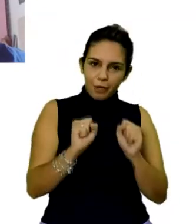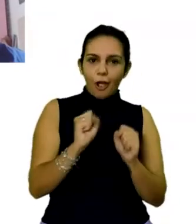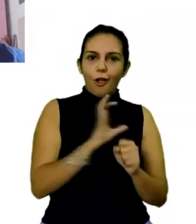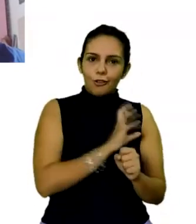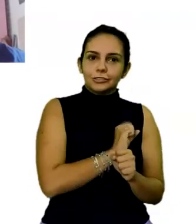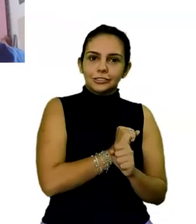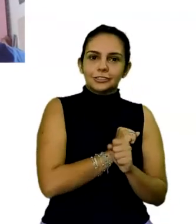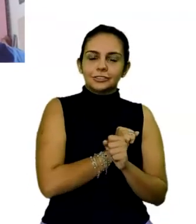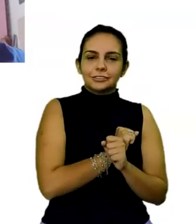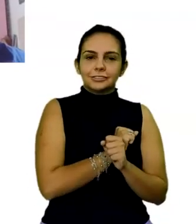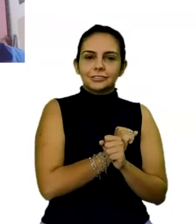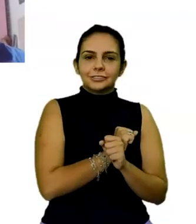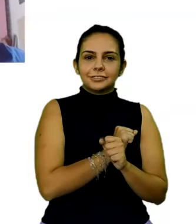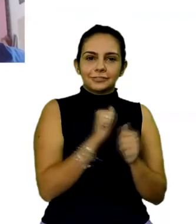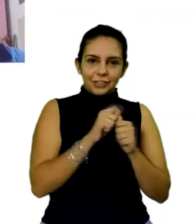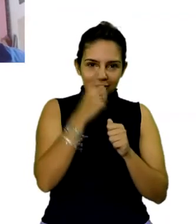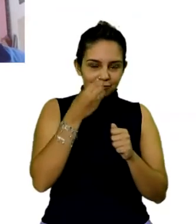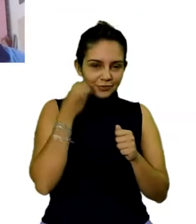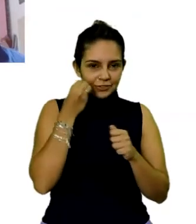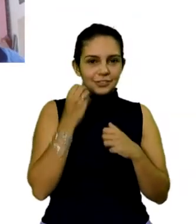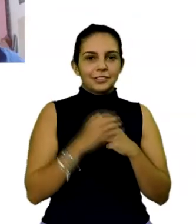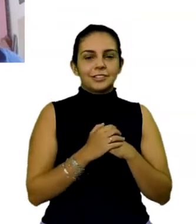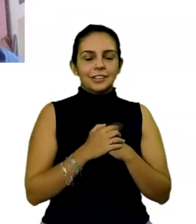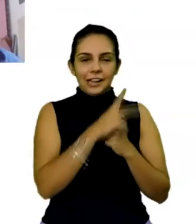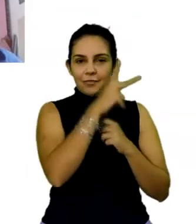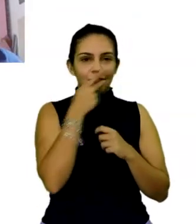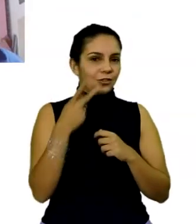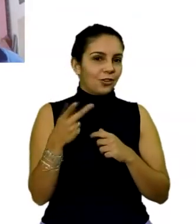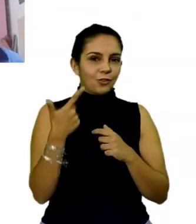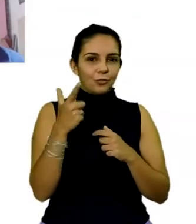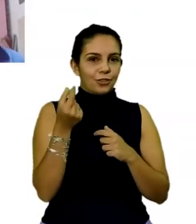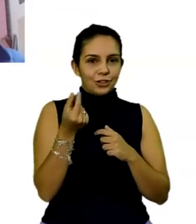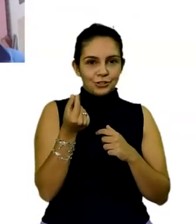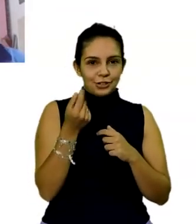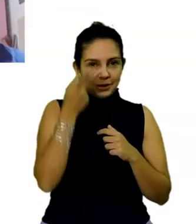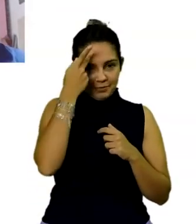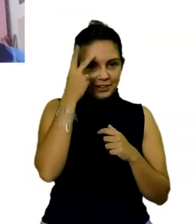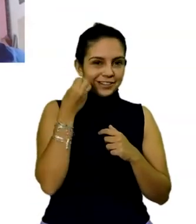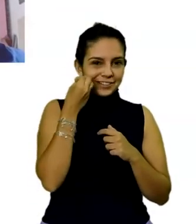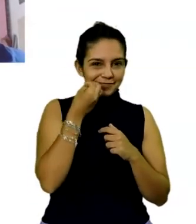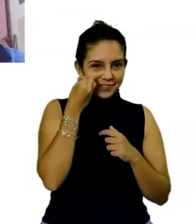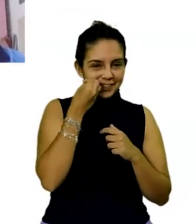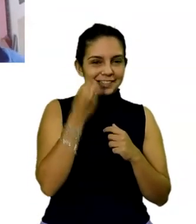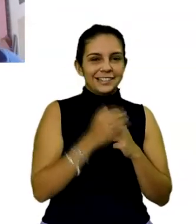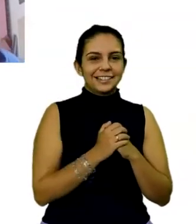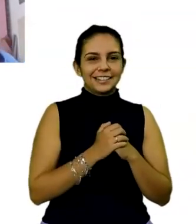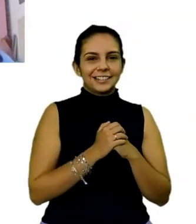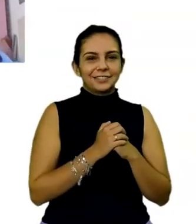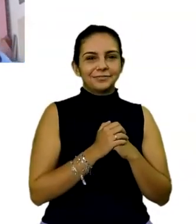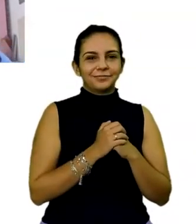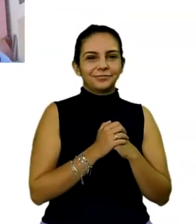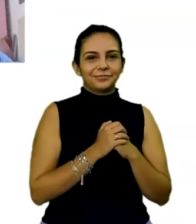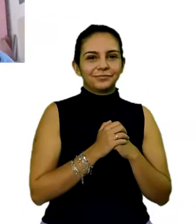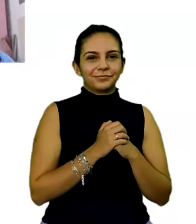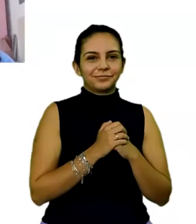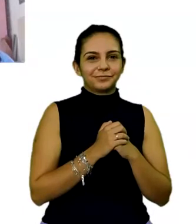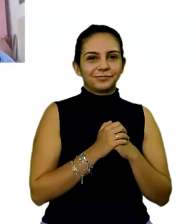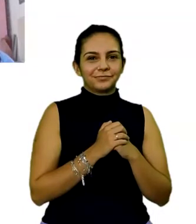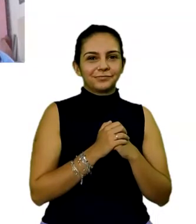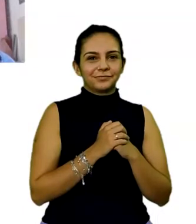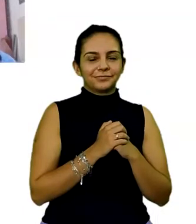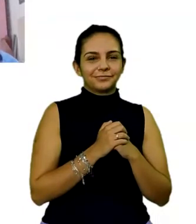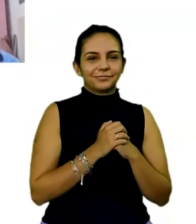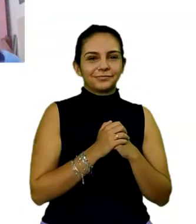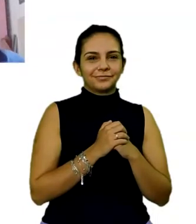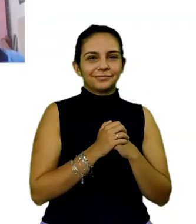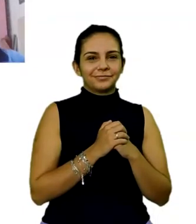gostar também. Por que não faz uma experiência? Ele disse, não tenho dinheiro para experiência. I have no